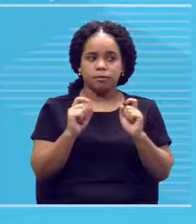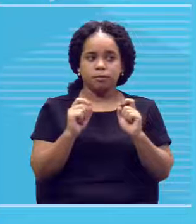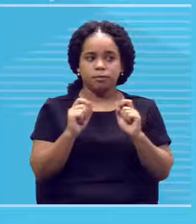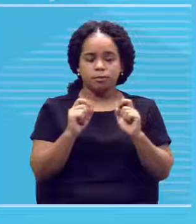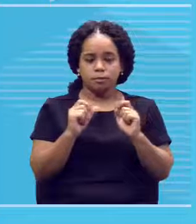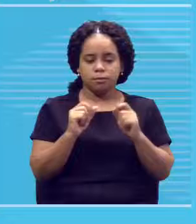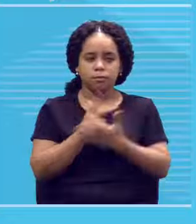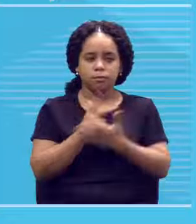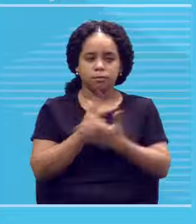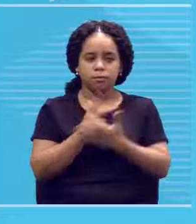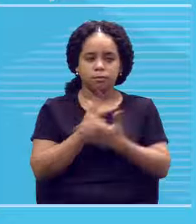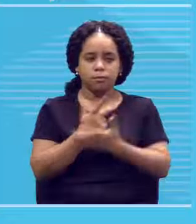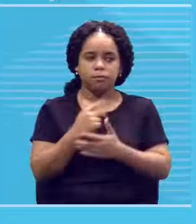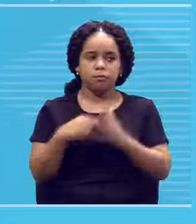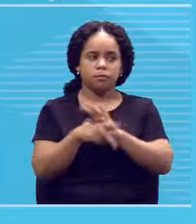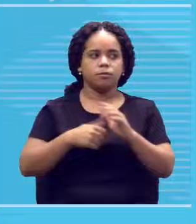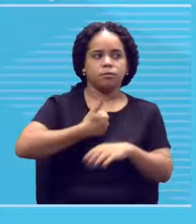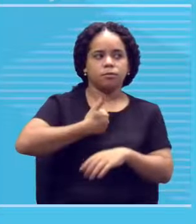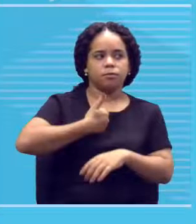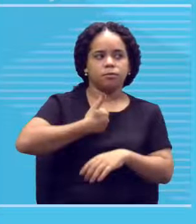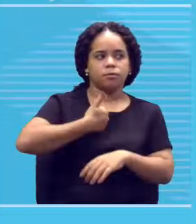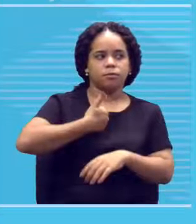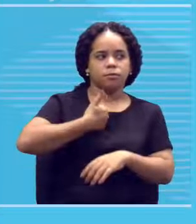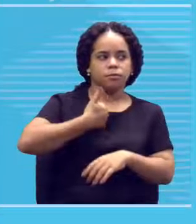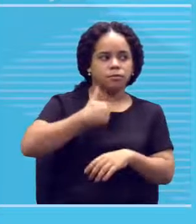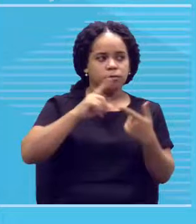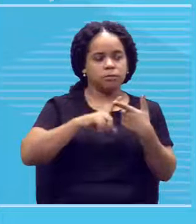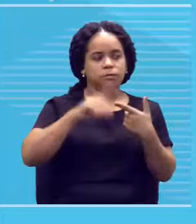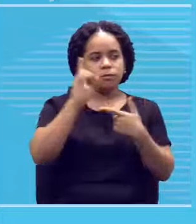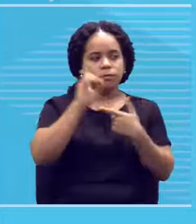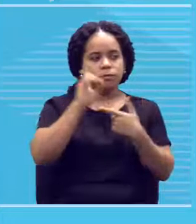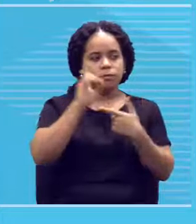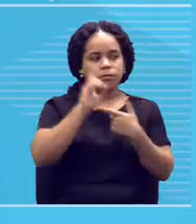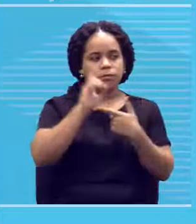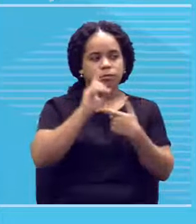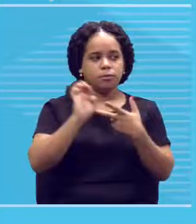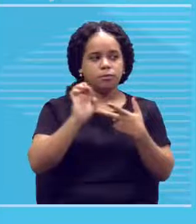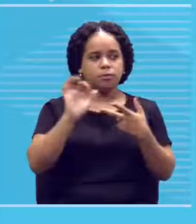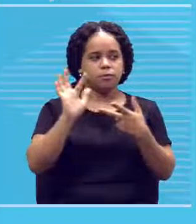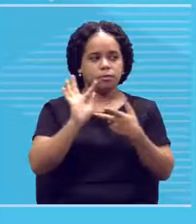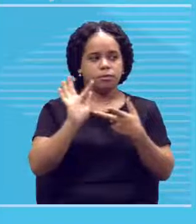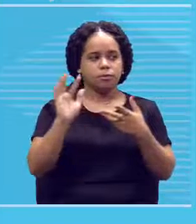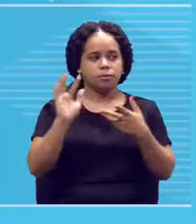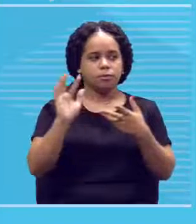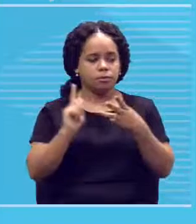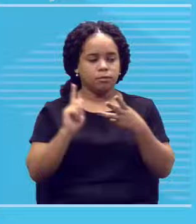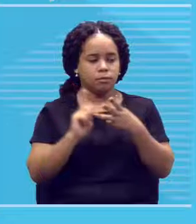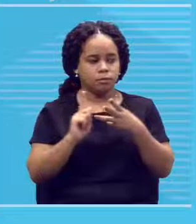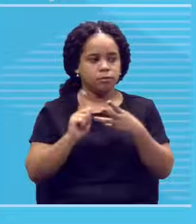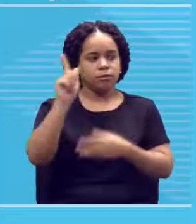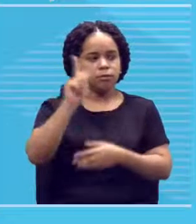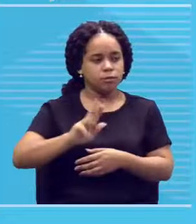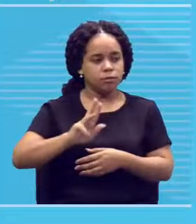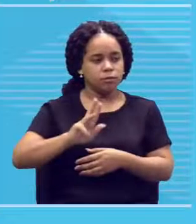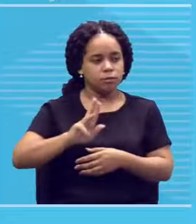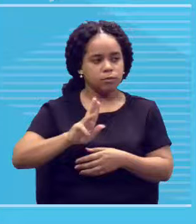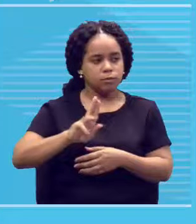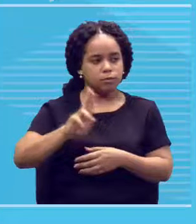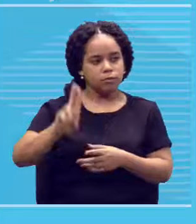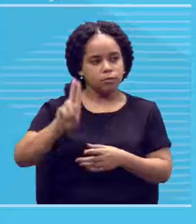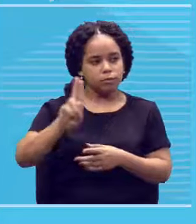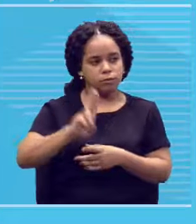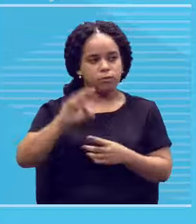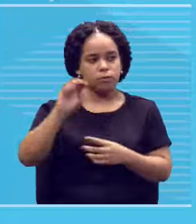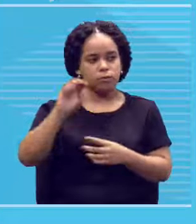em busca Asus primeiros dfg e que nós usamos os pronomes